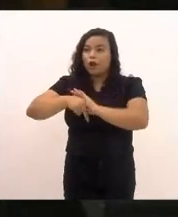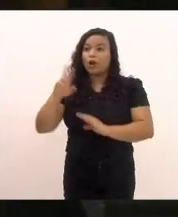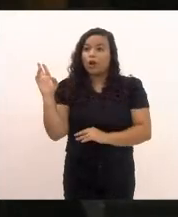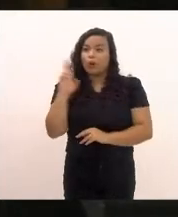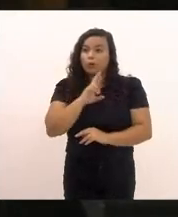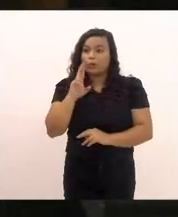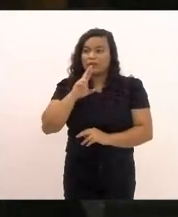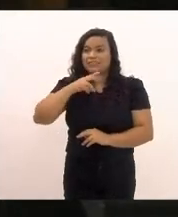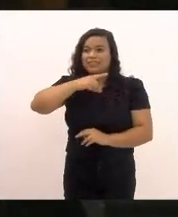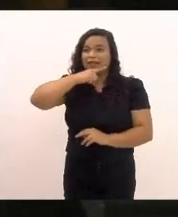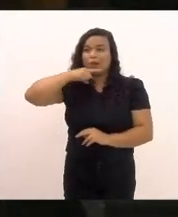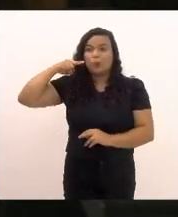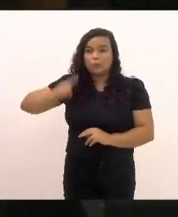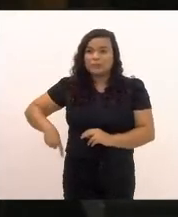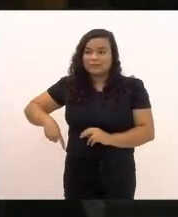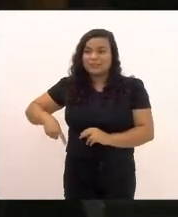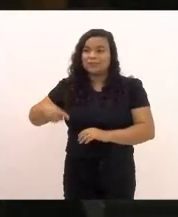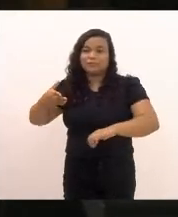à Ucrânia.